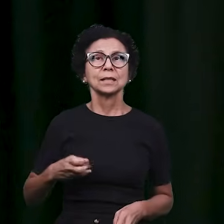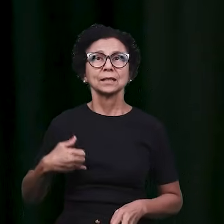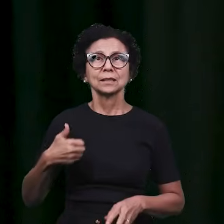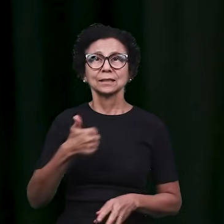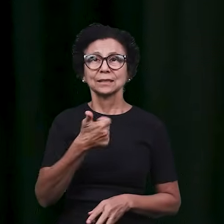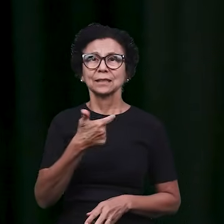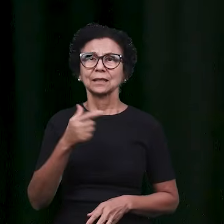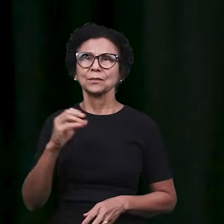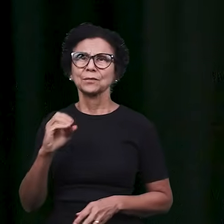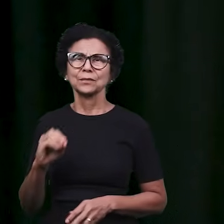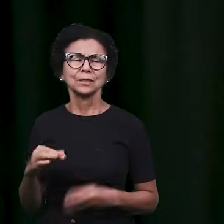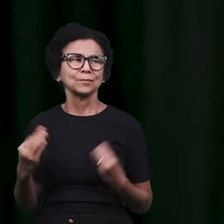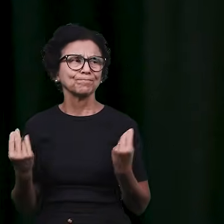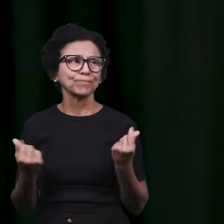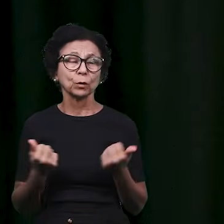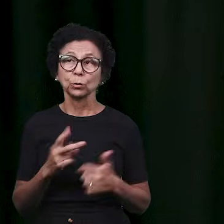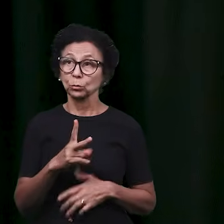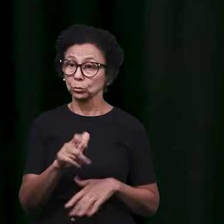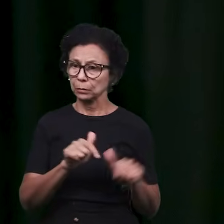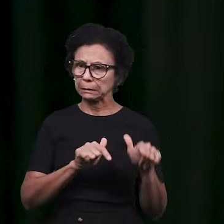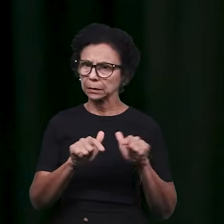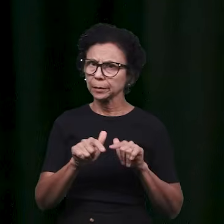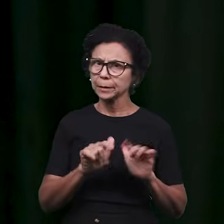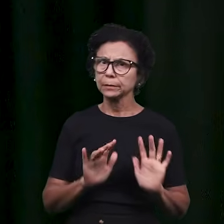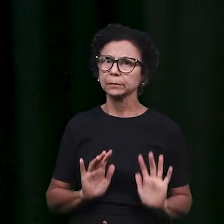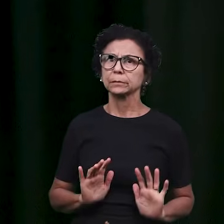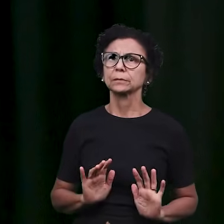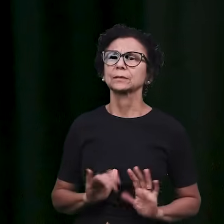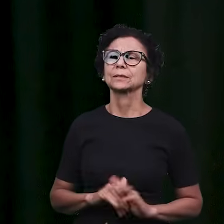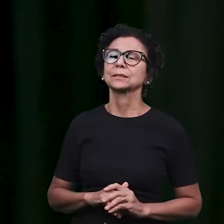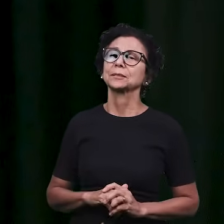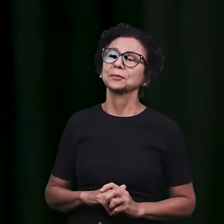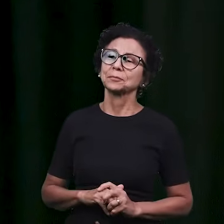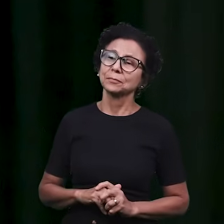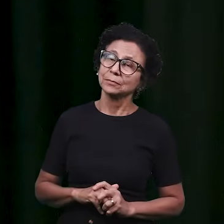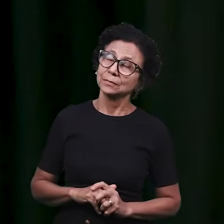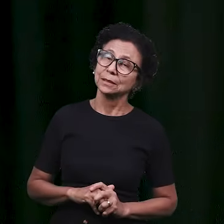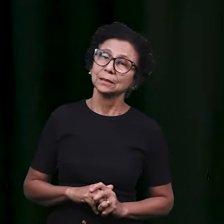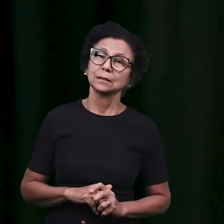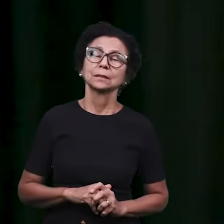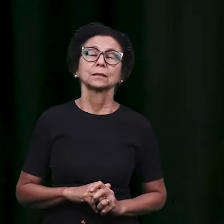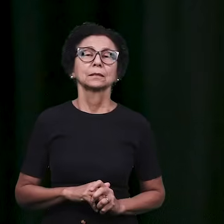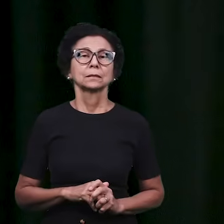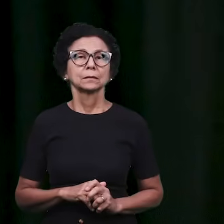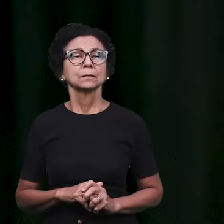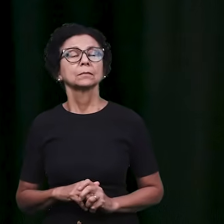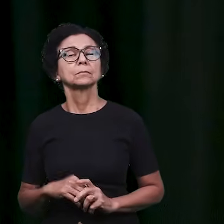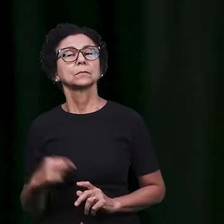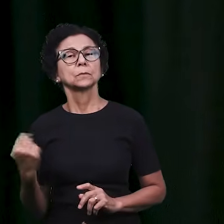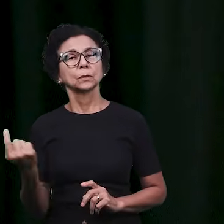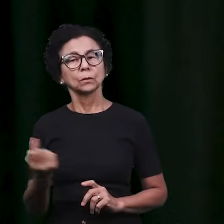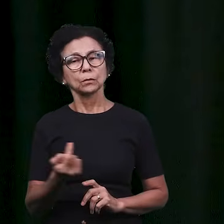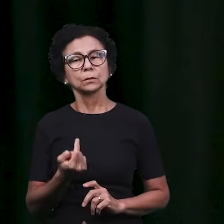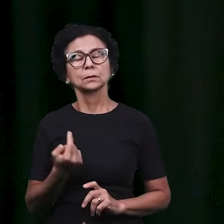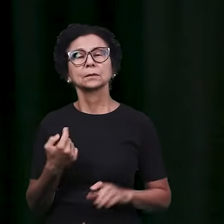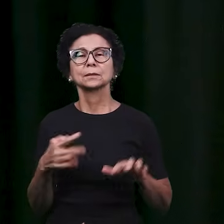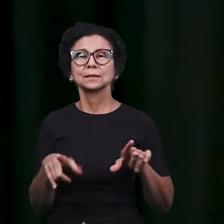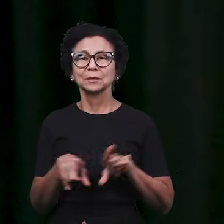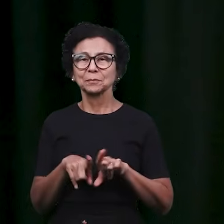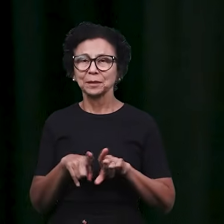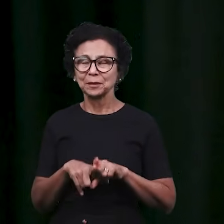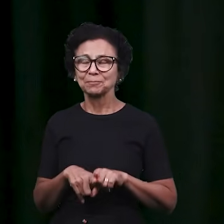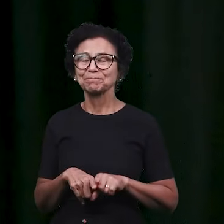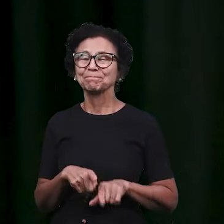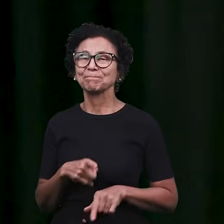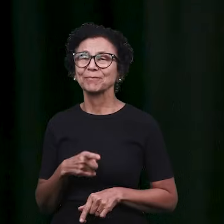mais alguma coisa para fazer. E a nossa vida é assim. Nós sempre temos alguma coisa, mas o servo de Deus tem